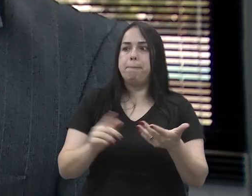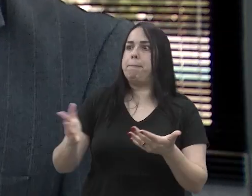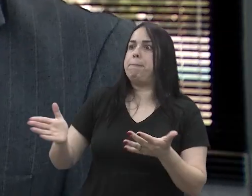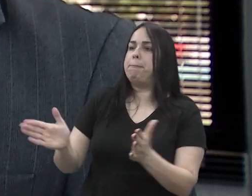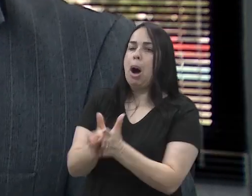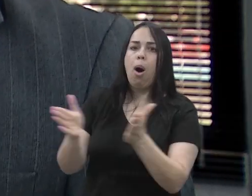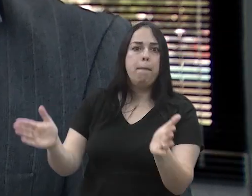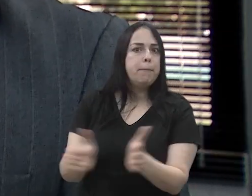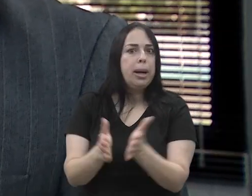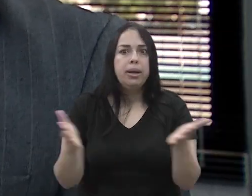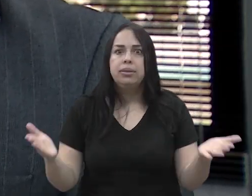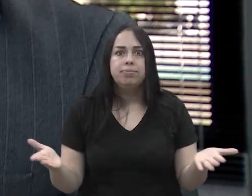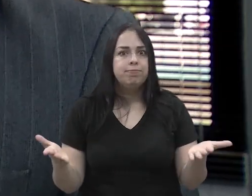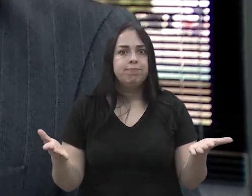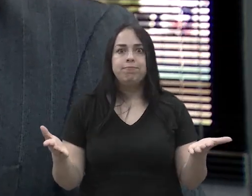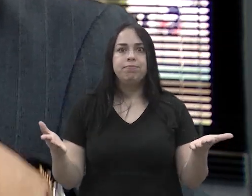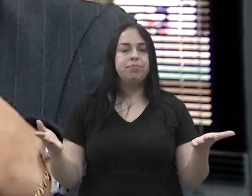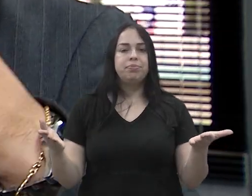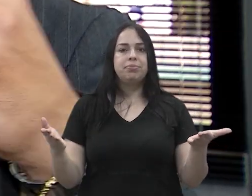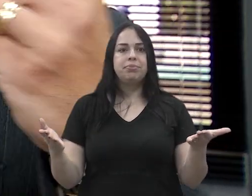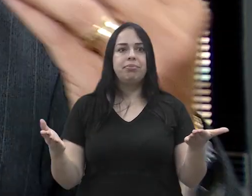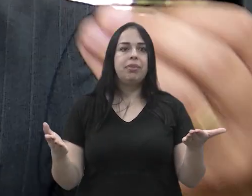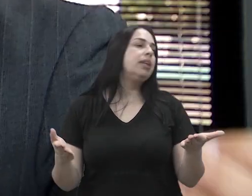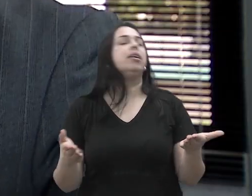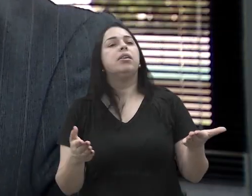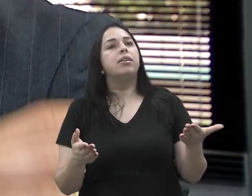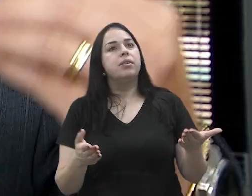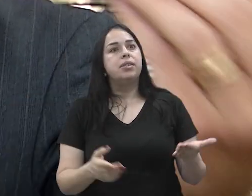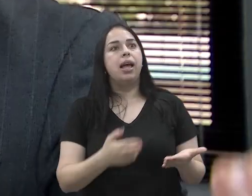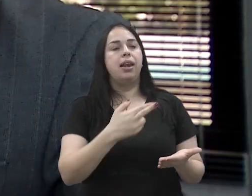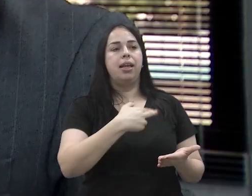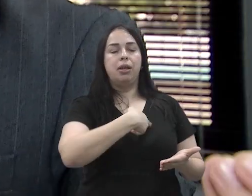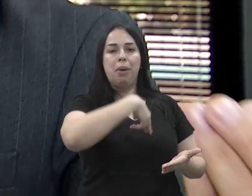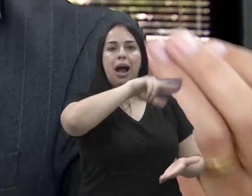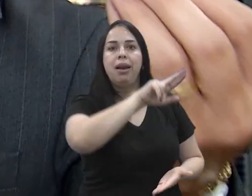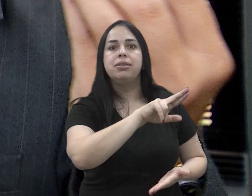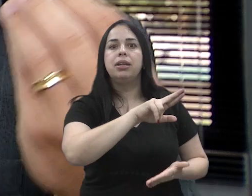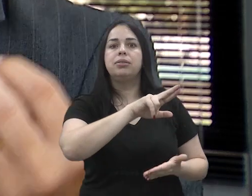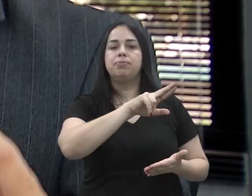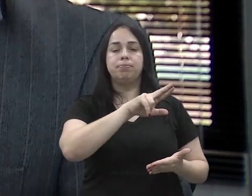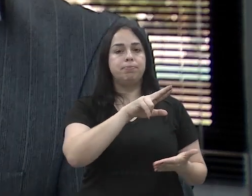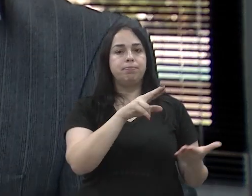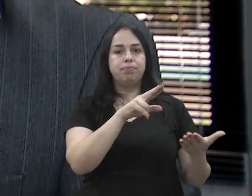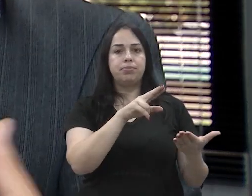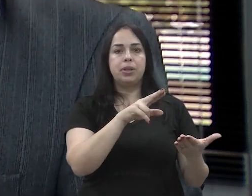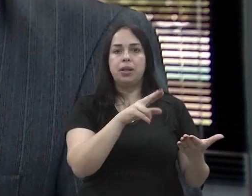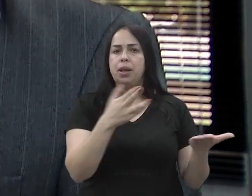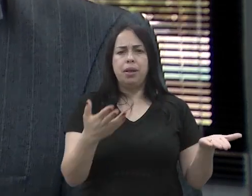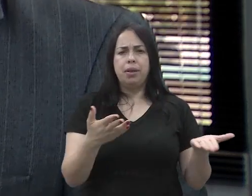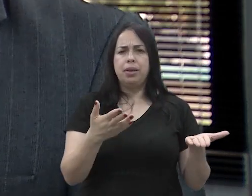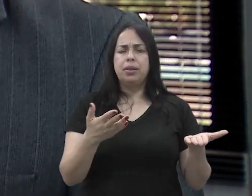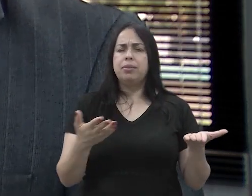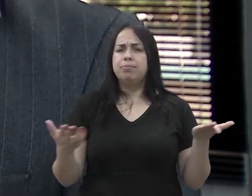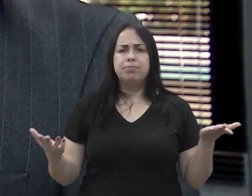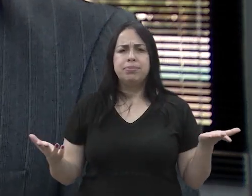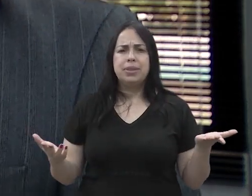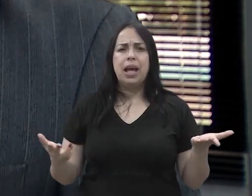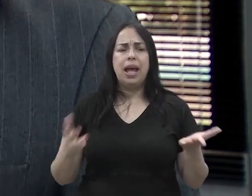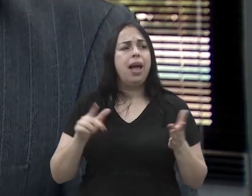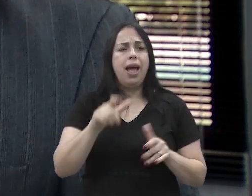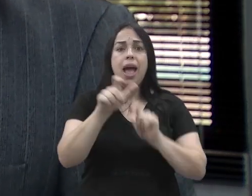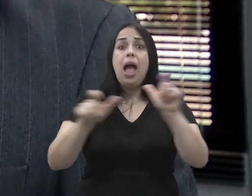se ele é pobre, se ele é de uma extrema seita, se ele é de uma religião mais ortodoxa que